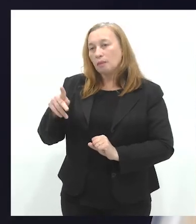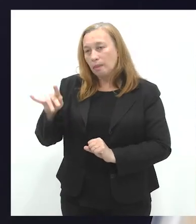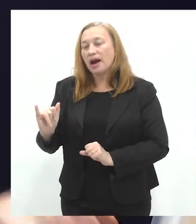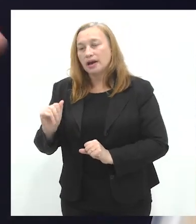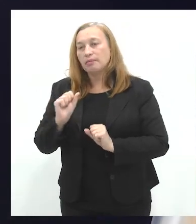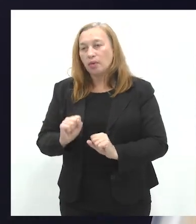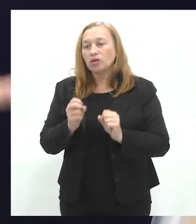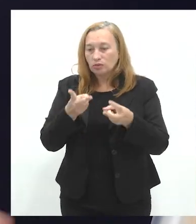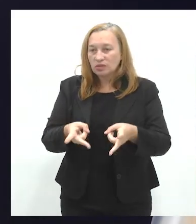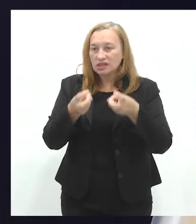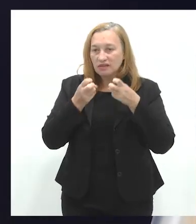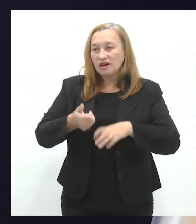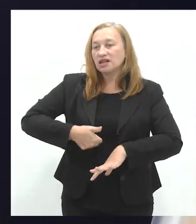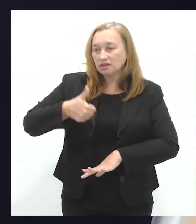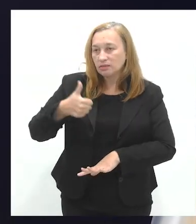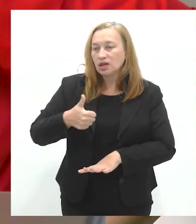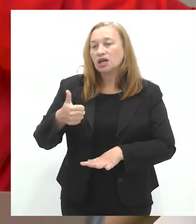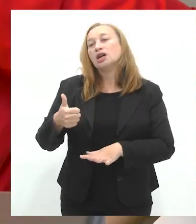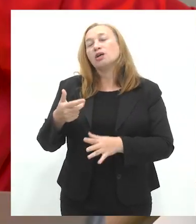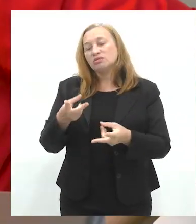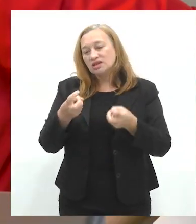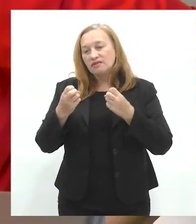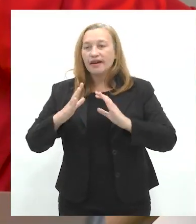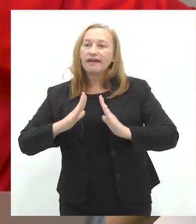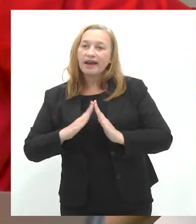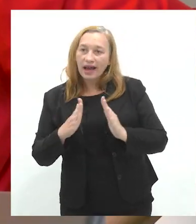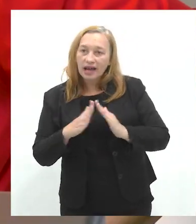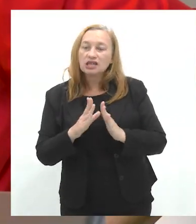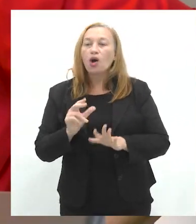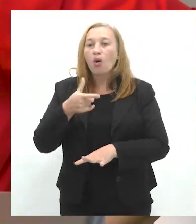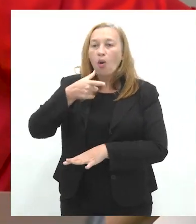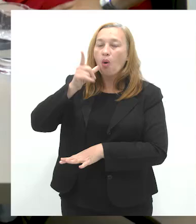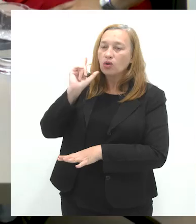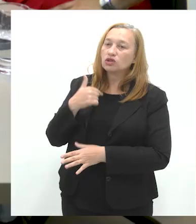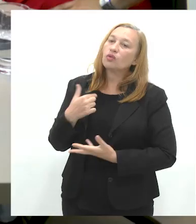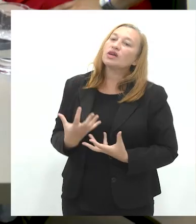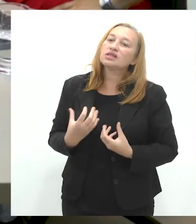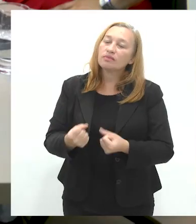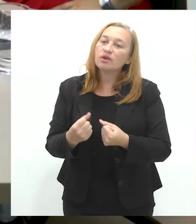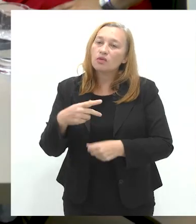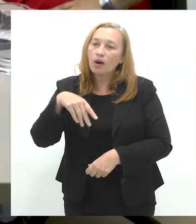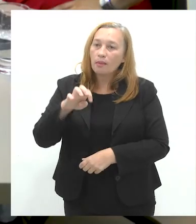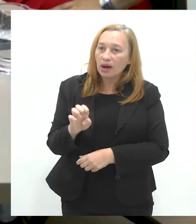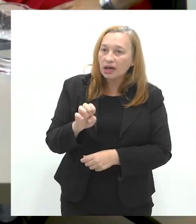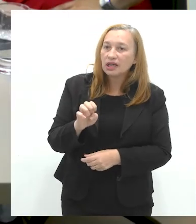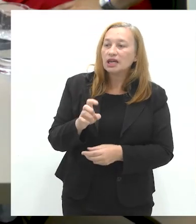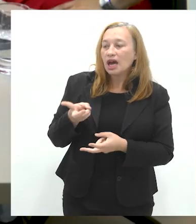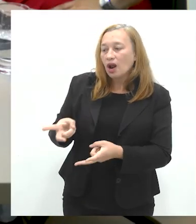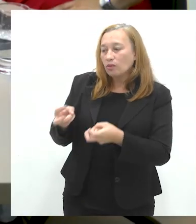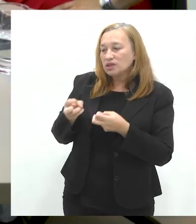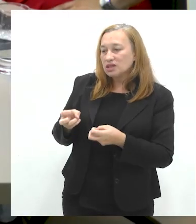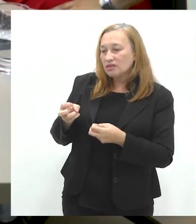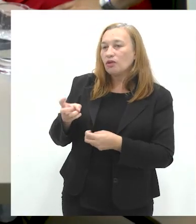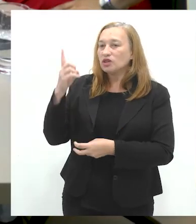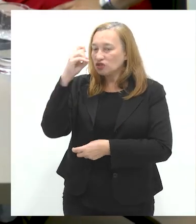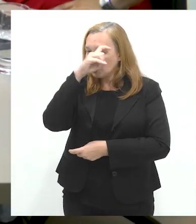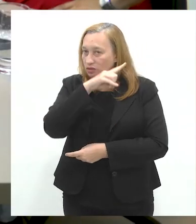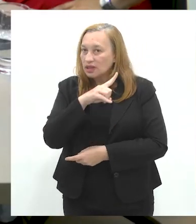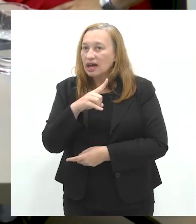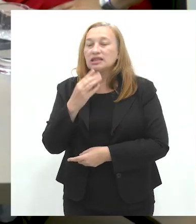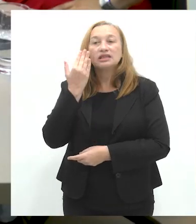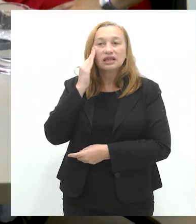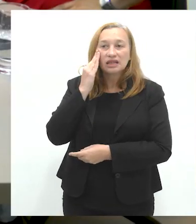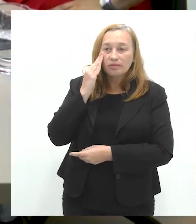visitar. Tá? Eles Eu podem posso... identificar também alguma coisa em casa, Isso né? mesmo. Ontem mesmo eu recebi uma mãe que ela identificou